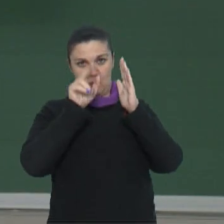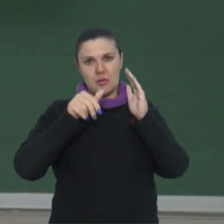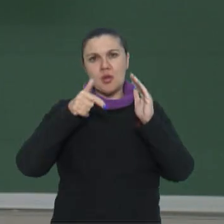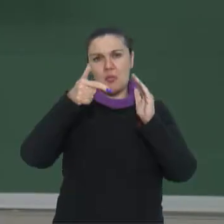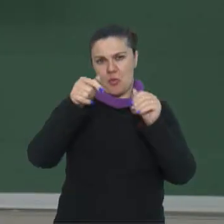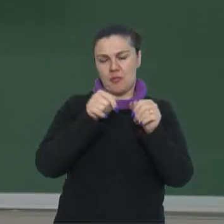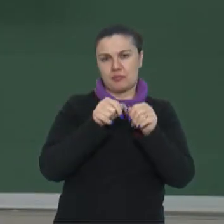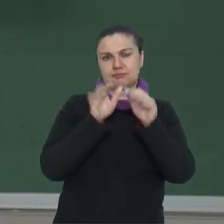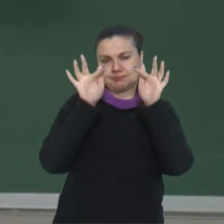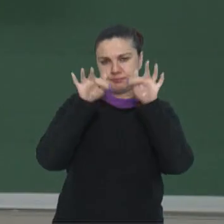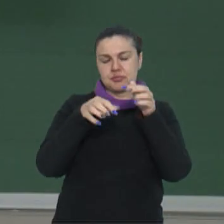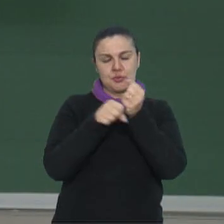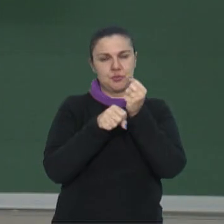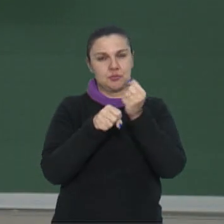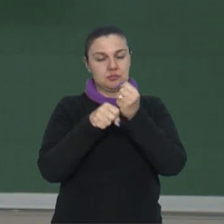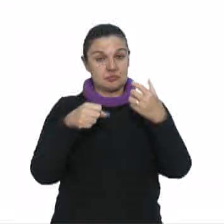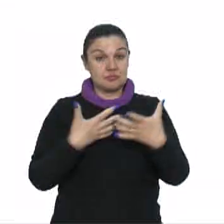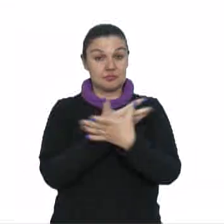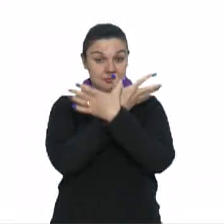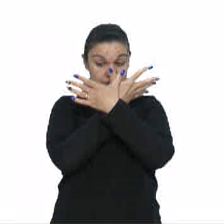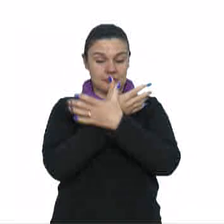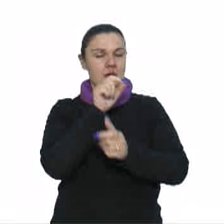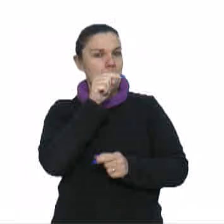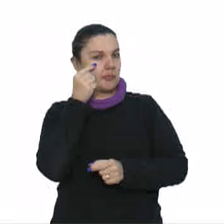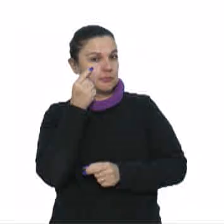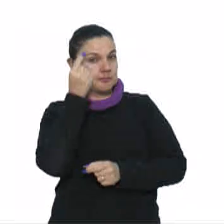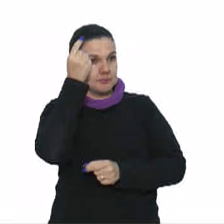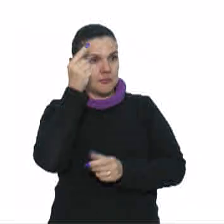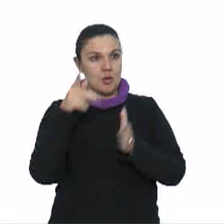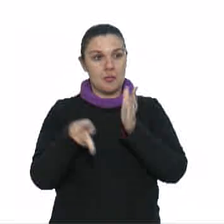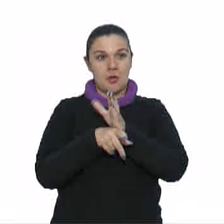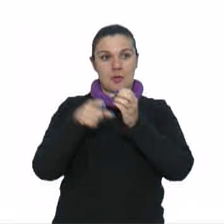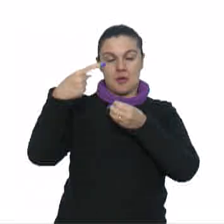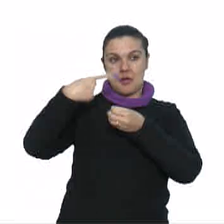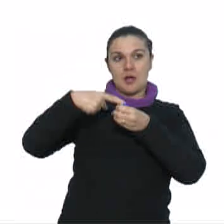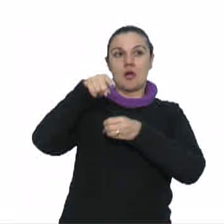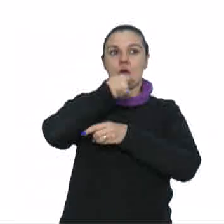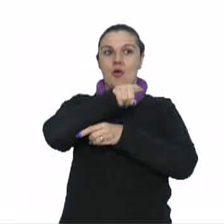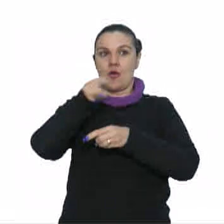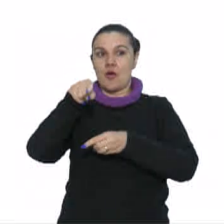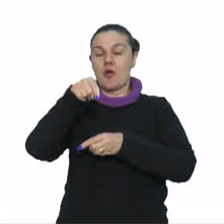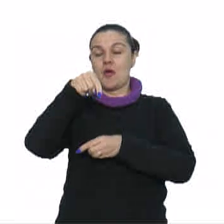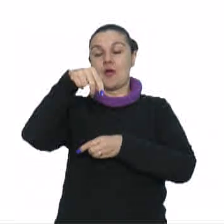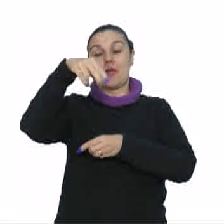à civilização azteca, mas que nos dá uma ideia da cidade Tenochtitlan.